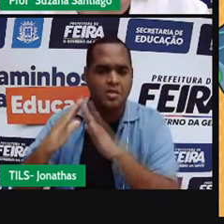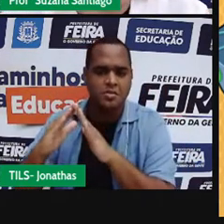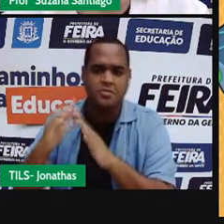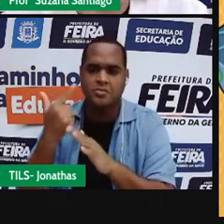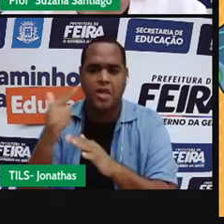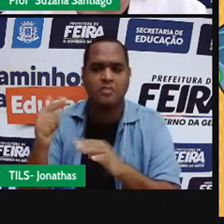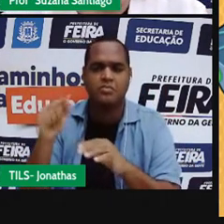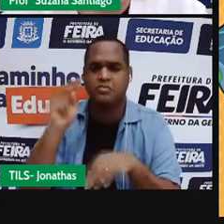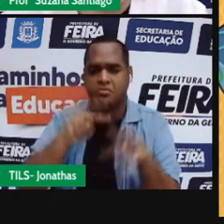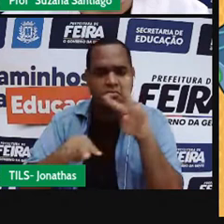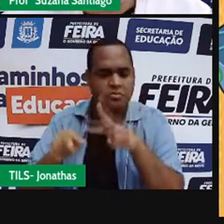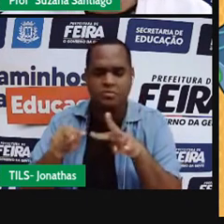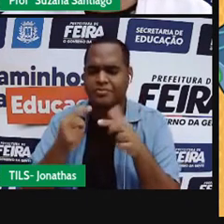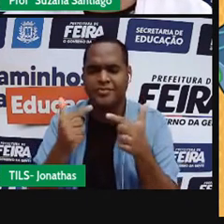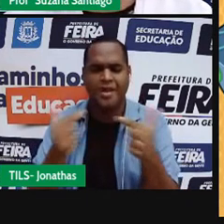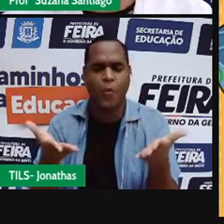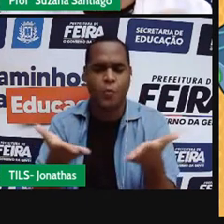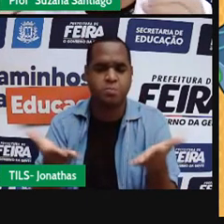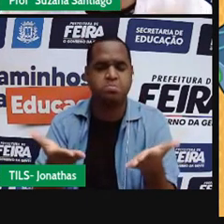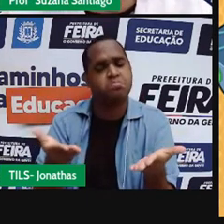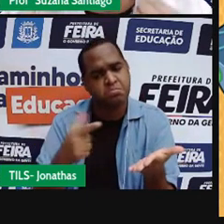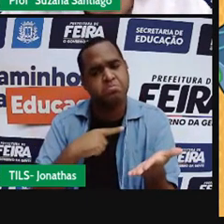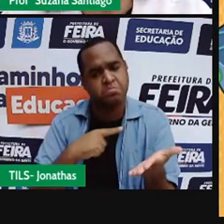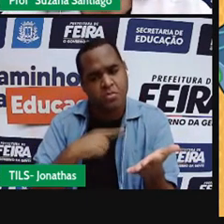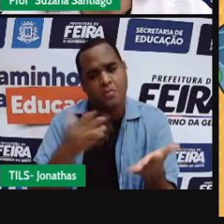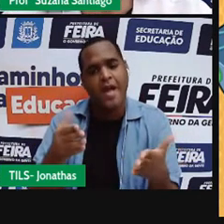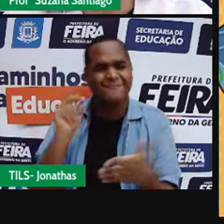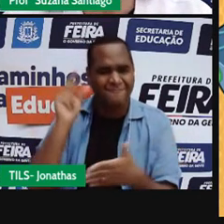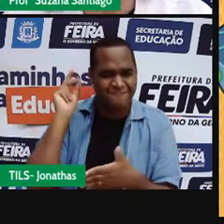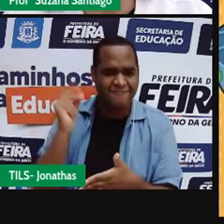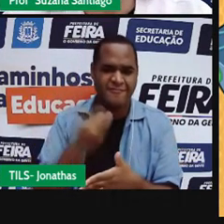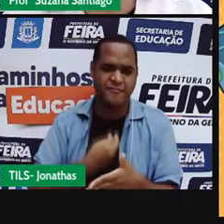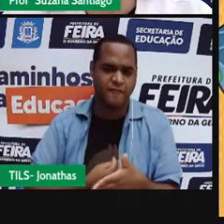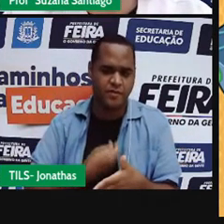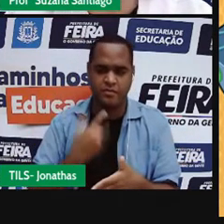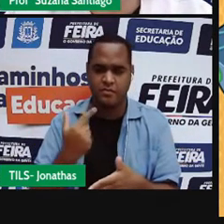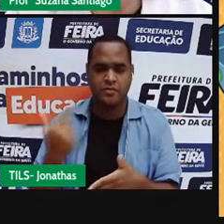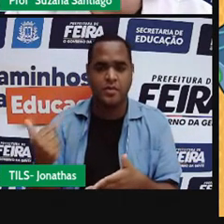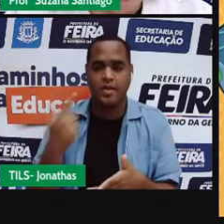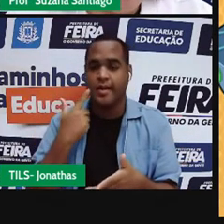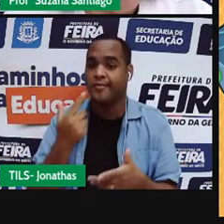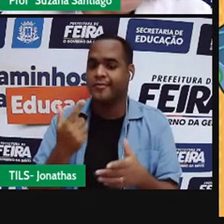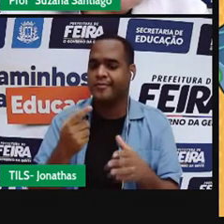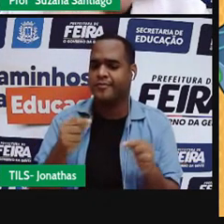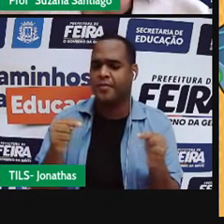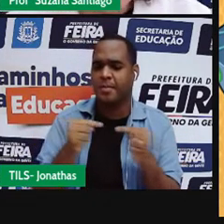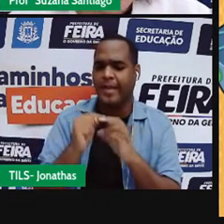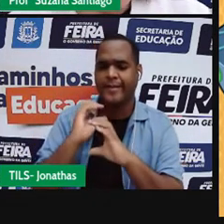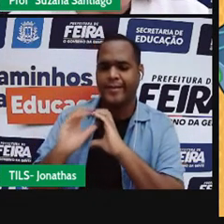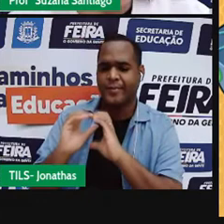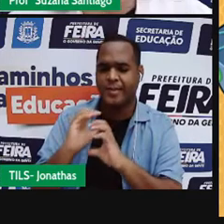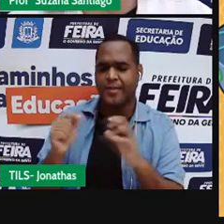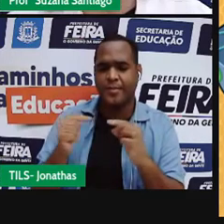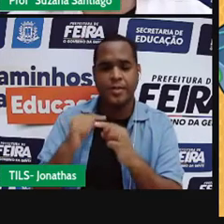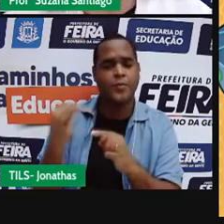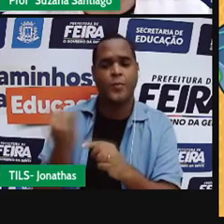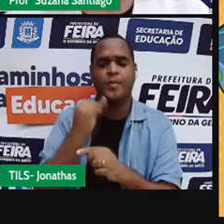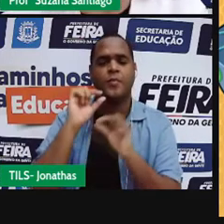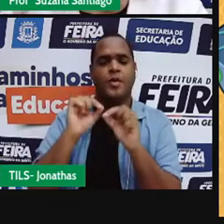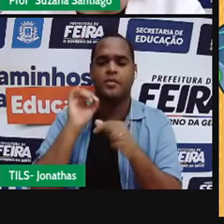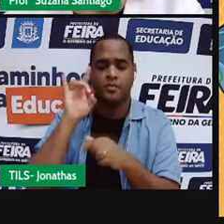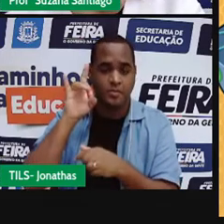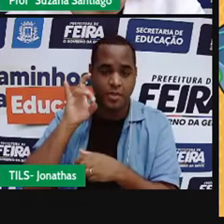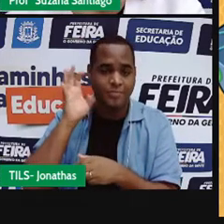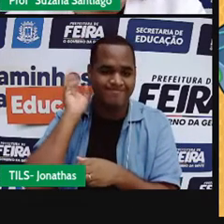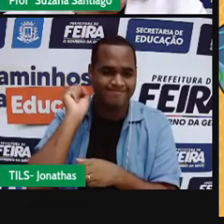uma coisa comum como é hoje. Então, o meio de comunicação que as pessoas utilizavam em grande quantidade era